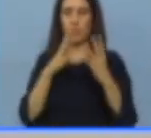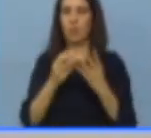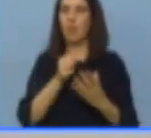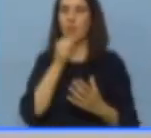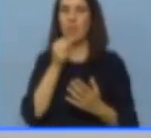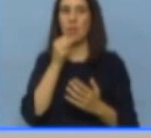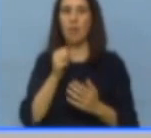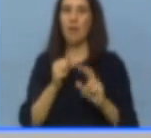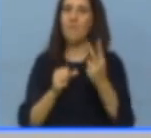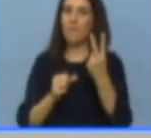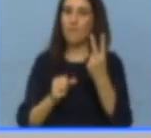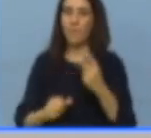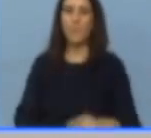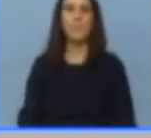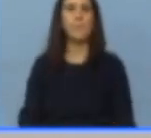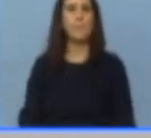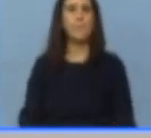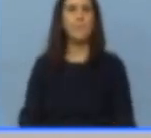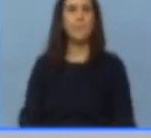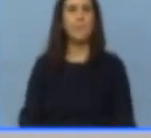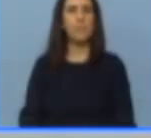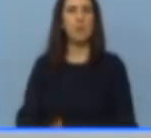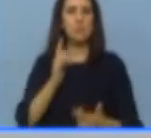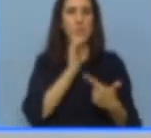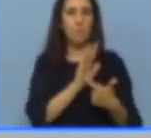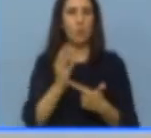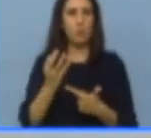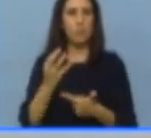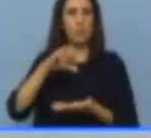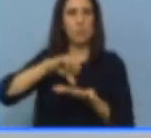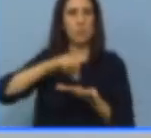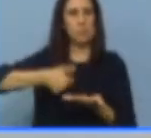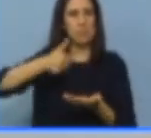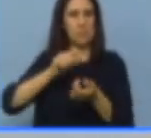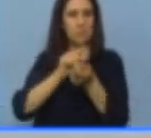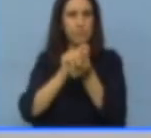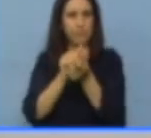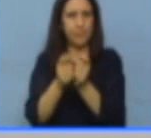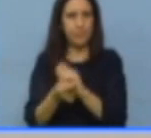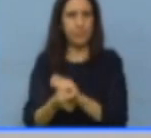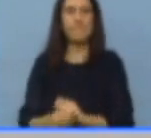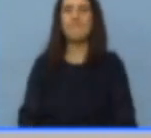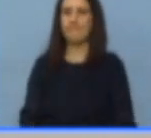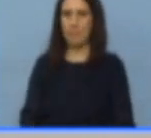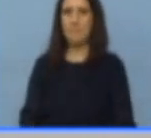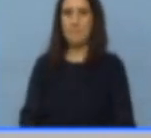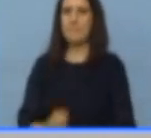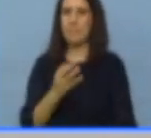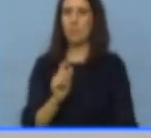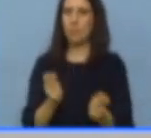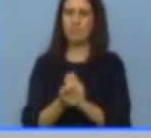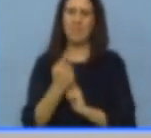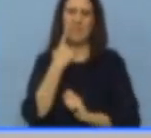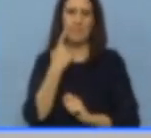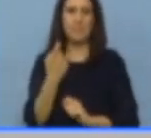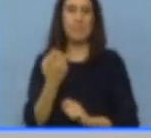sempre dois. Isso mostra, de facto, o centro da congregação a mudar progressivamente? Sim, está a mudar e nota-se, por exemplo, no